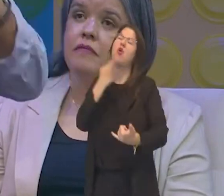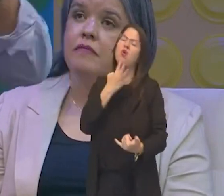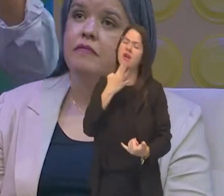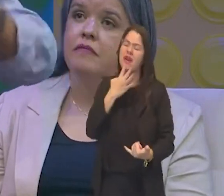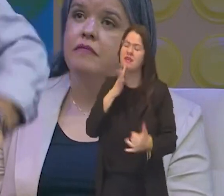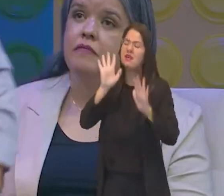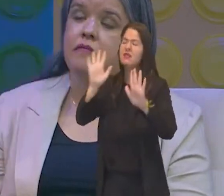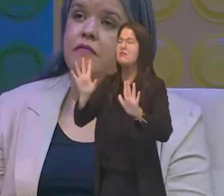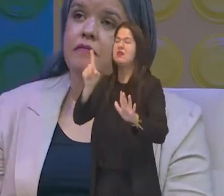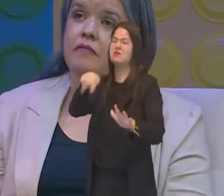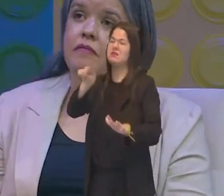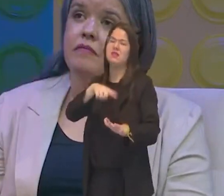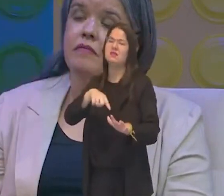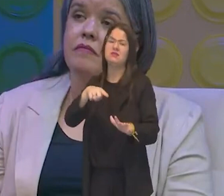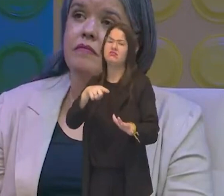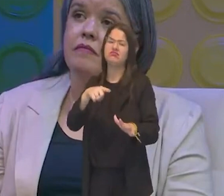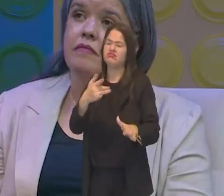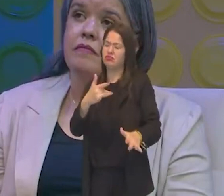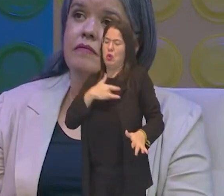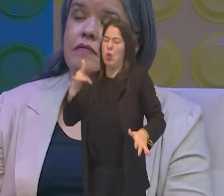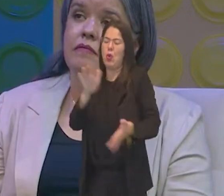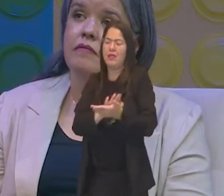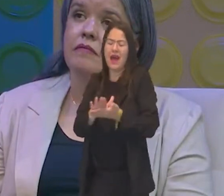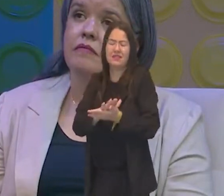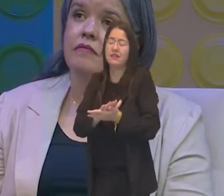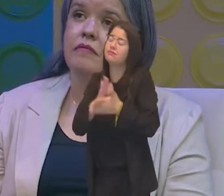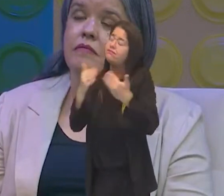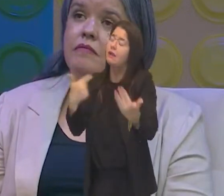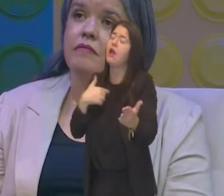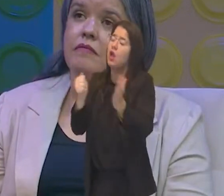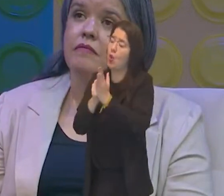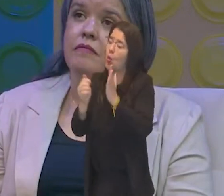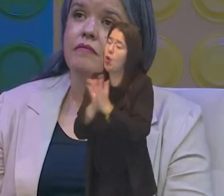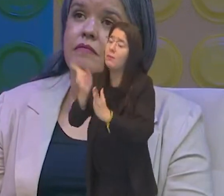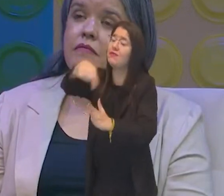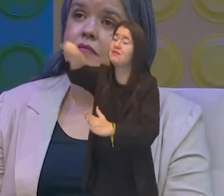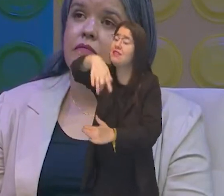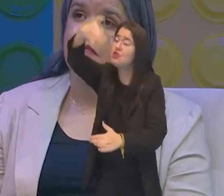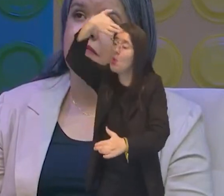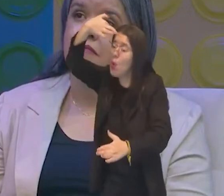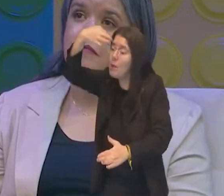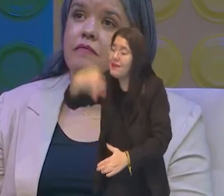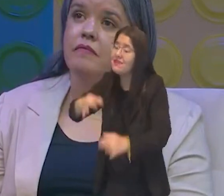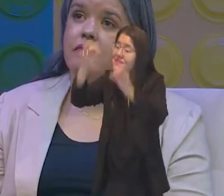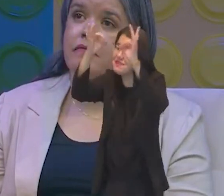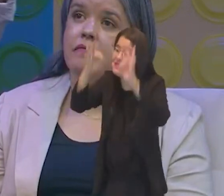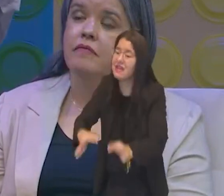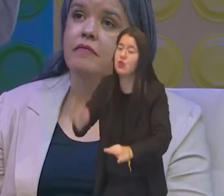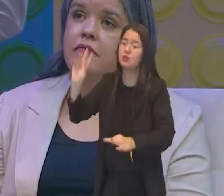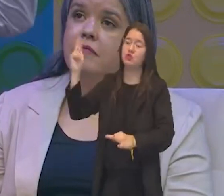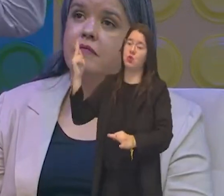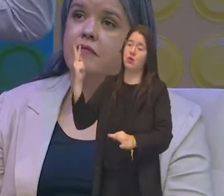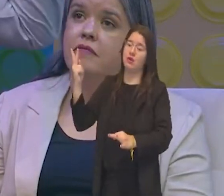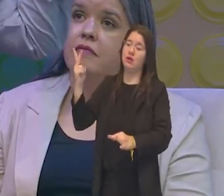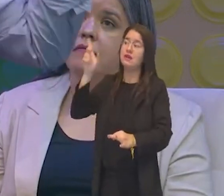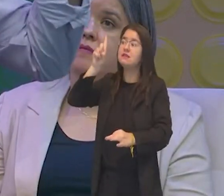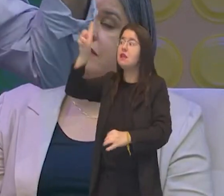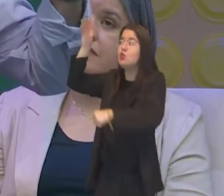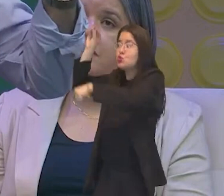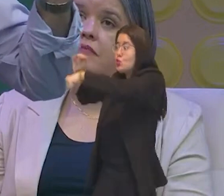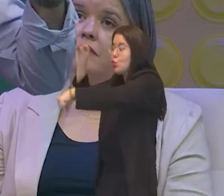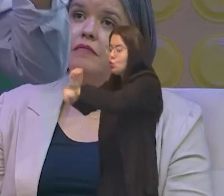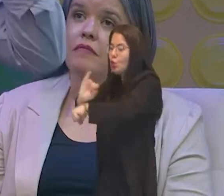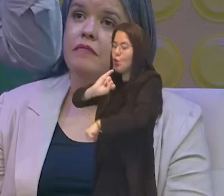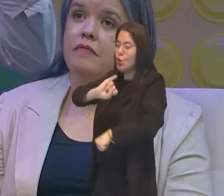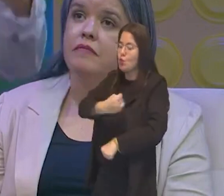ela ainda não fez sentido para você, eu oro para que vocês entendam que Deus cuidou de